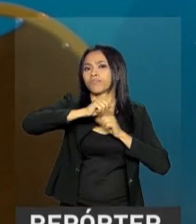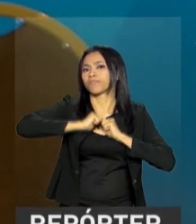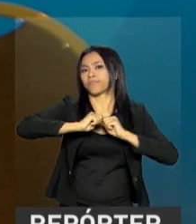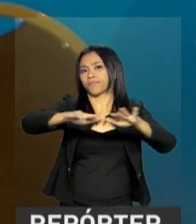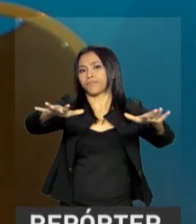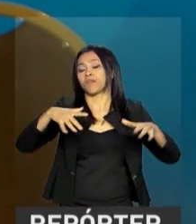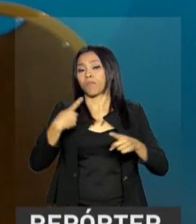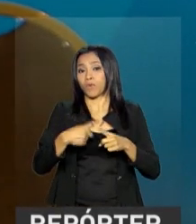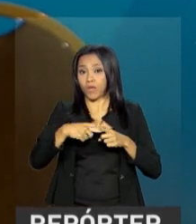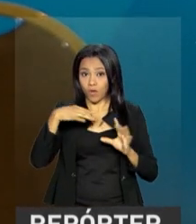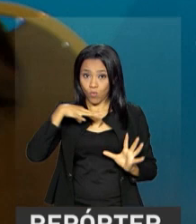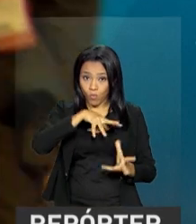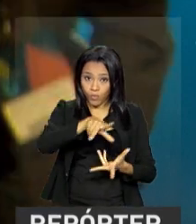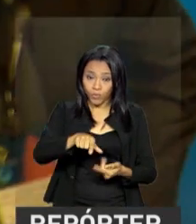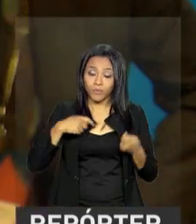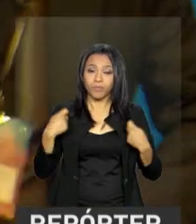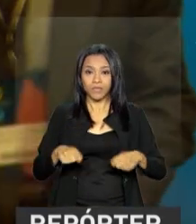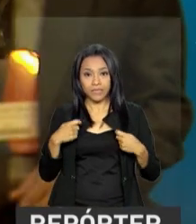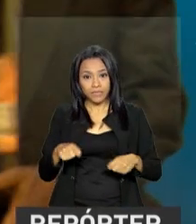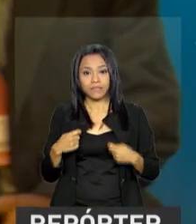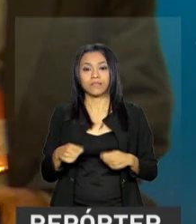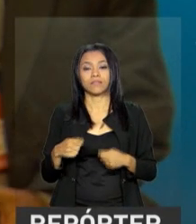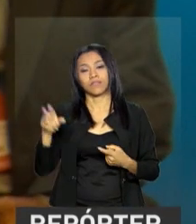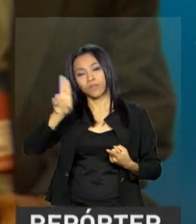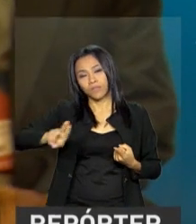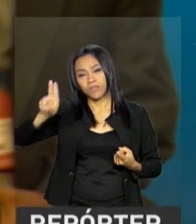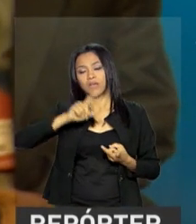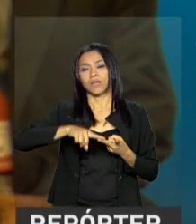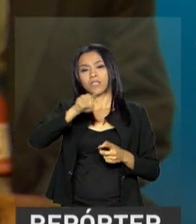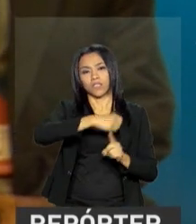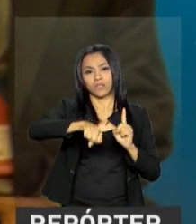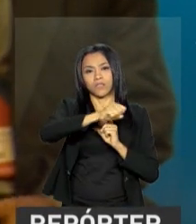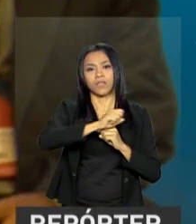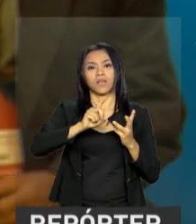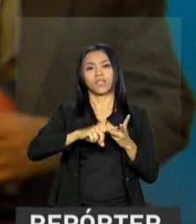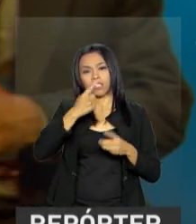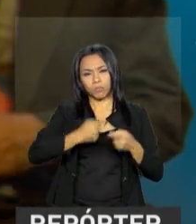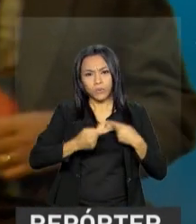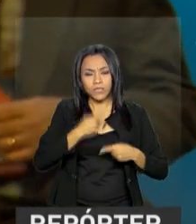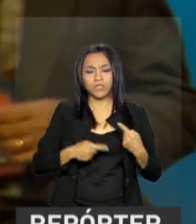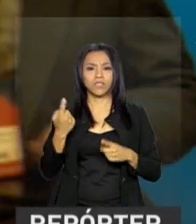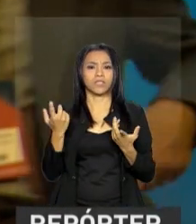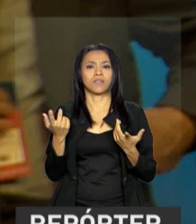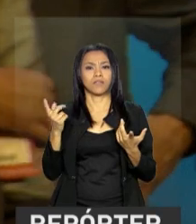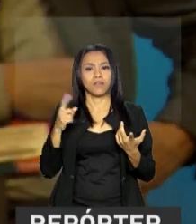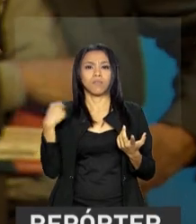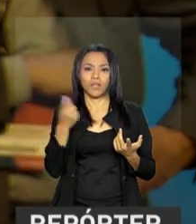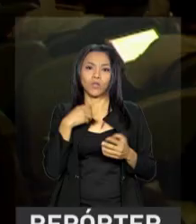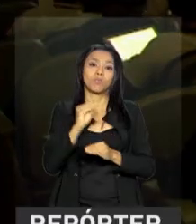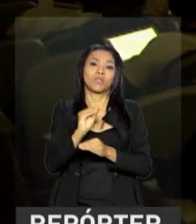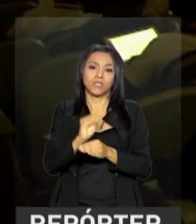mundo, mais do que nunca, precisa da academia, da sociedade e da força política em prol dos nossos